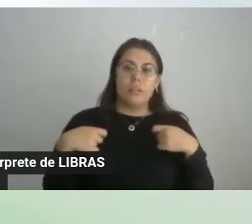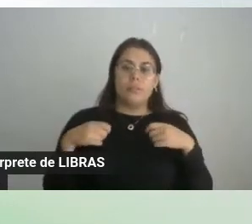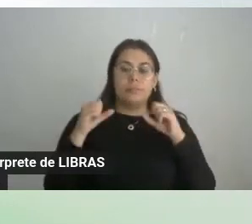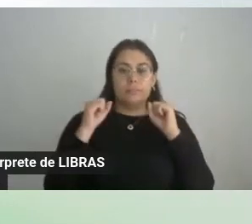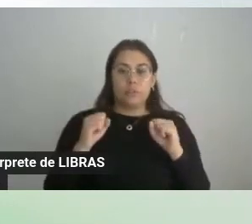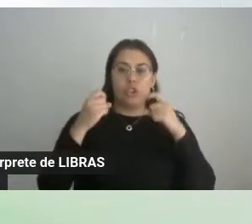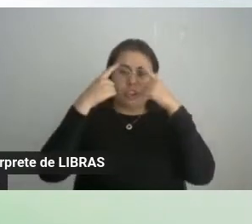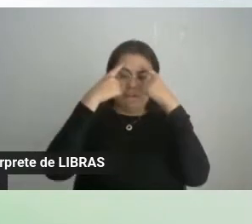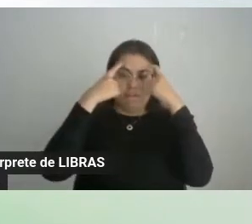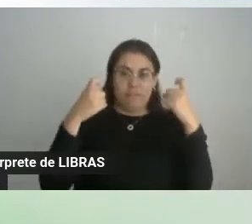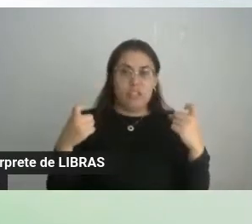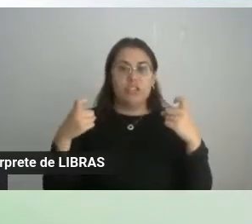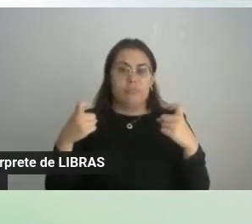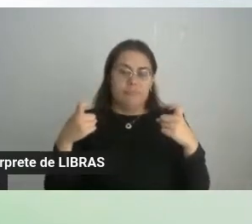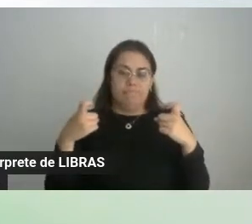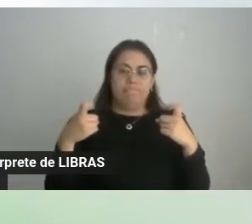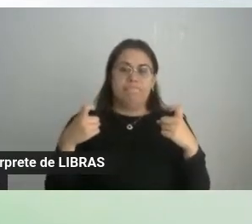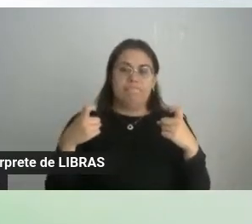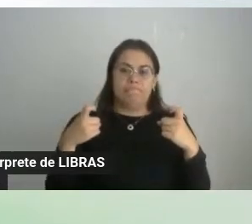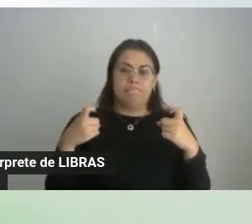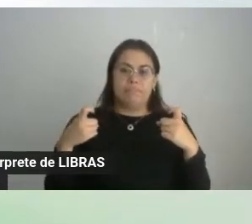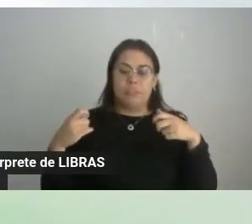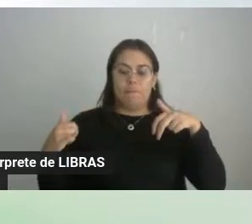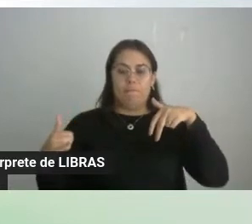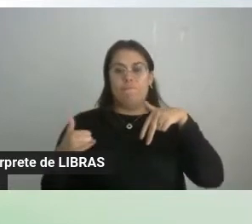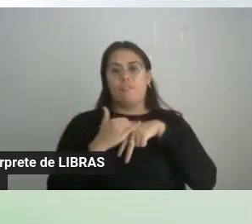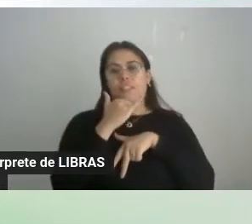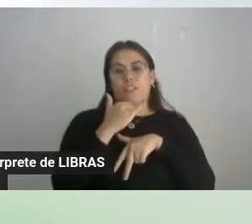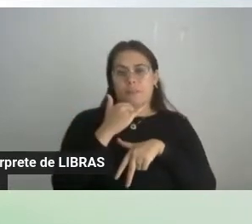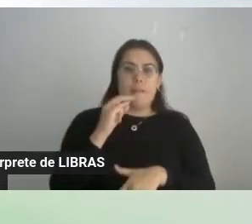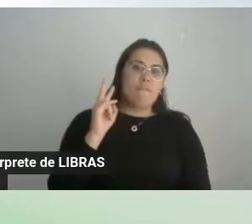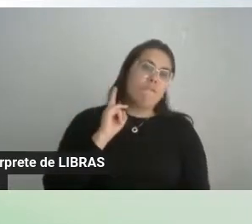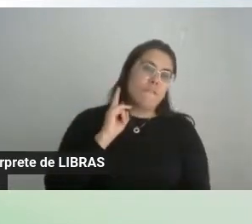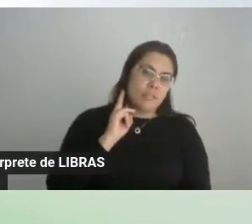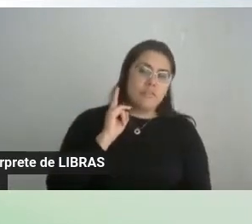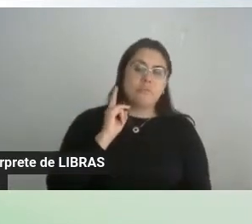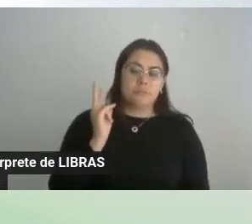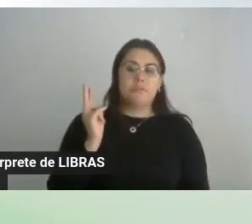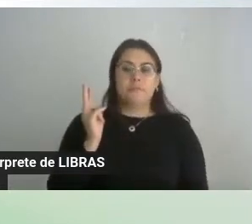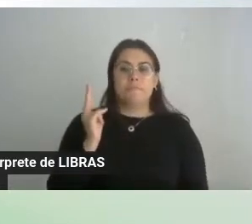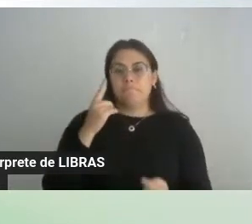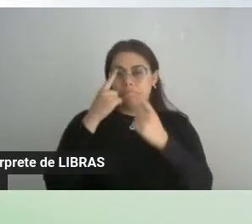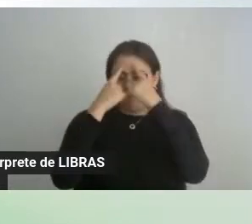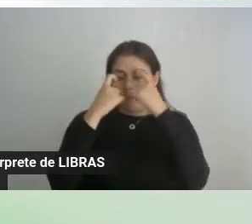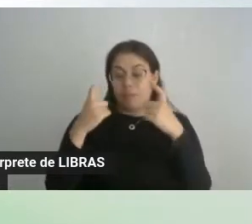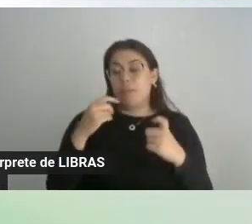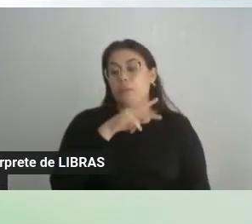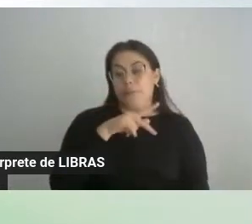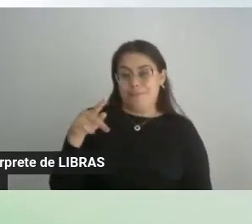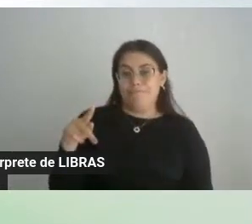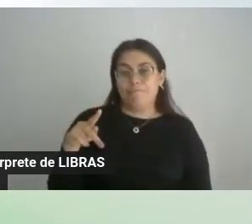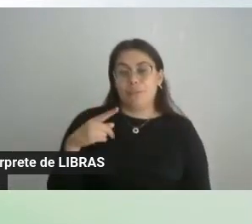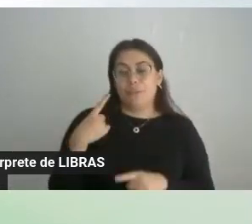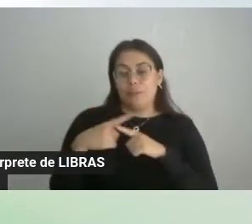de violência, e estão sendo, né? Até estão sendo, porque temos